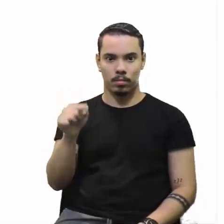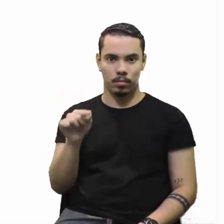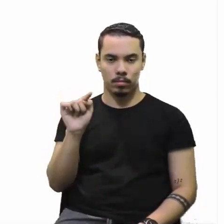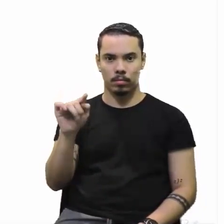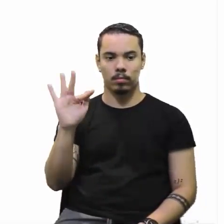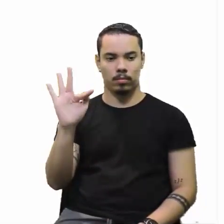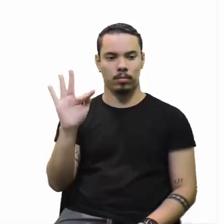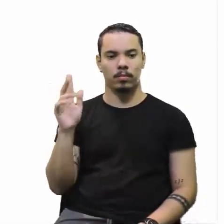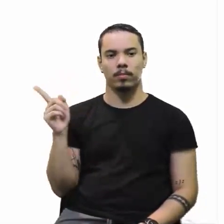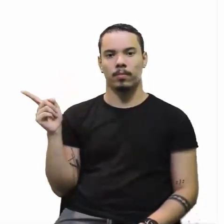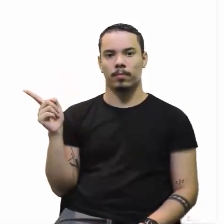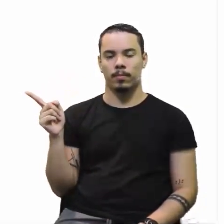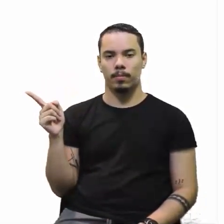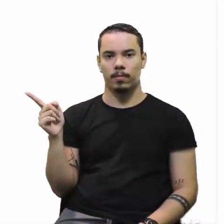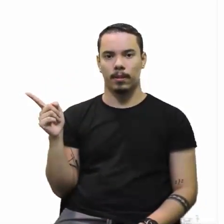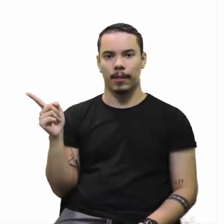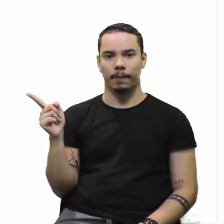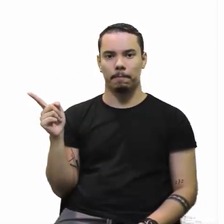Aí,